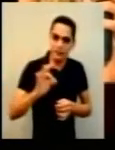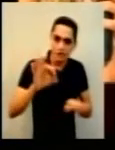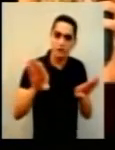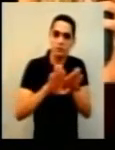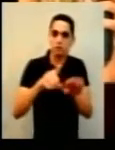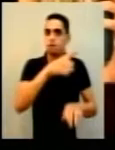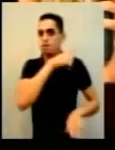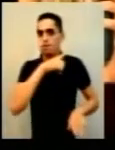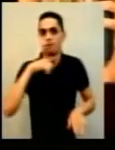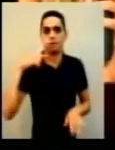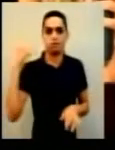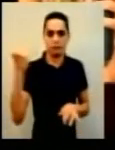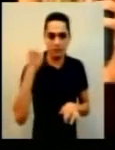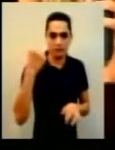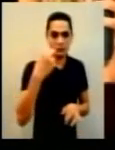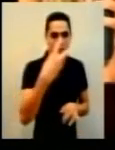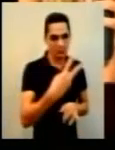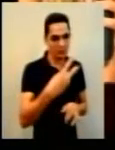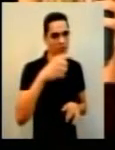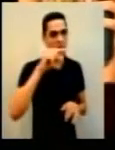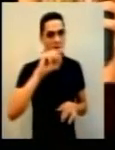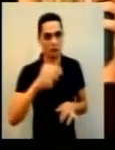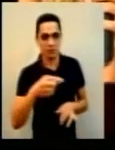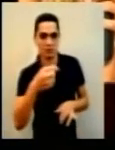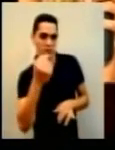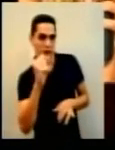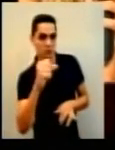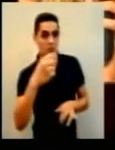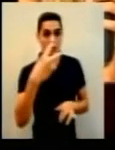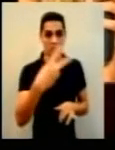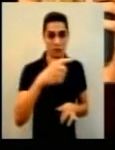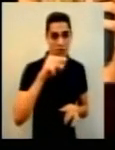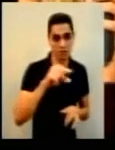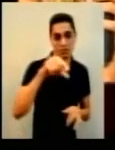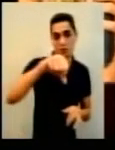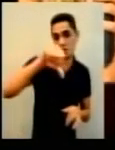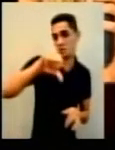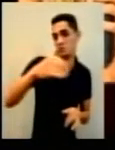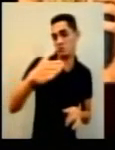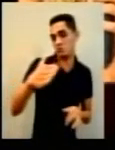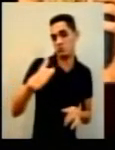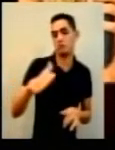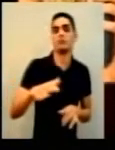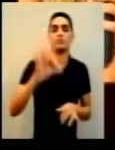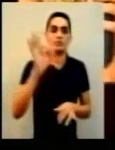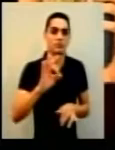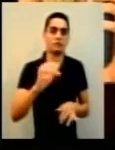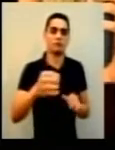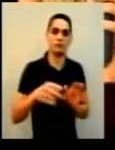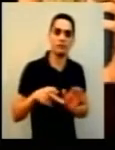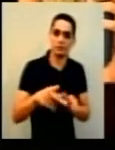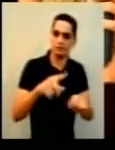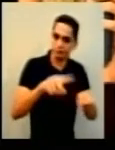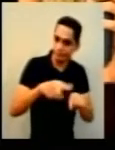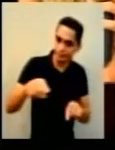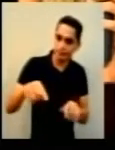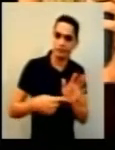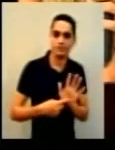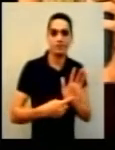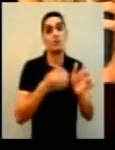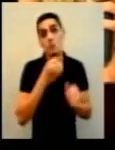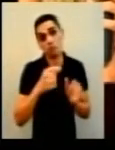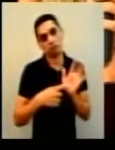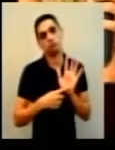casa dos 2,8, 2,9, sempre variando nesse percentual, o que é um bom indicador.